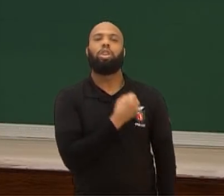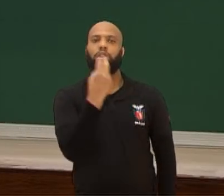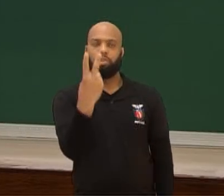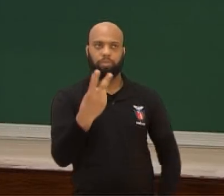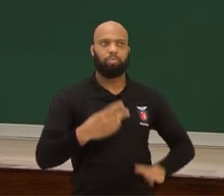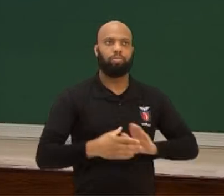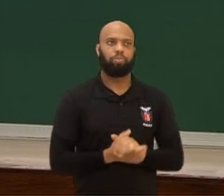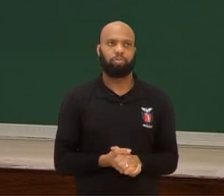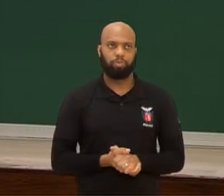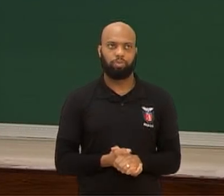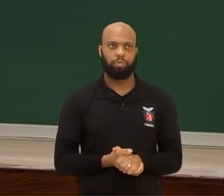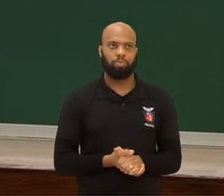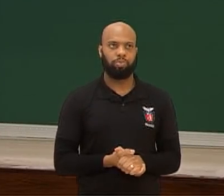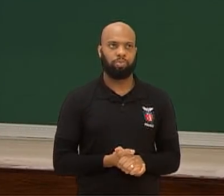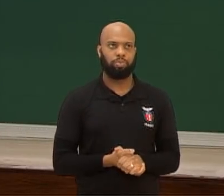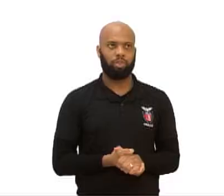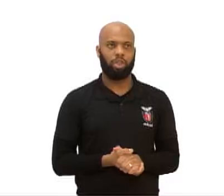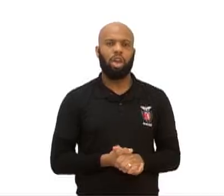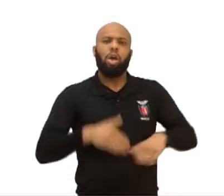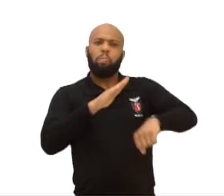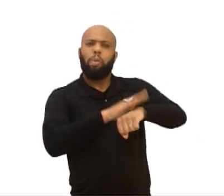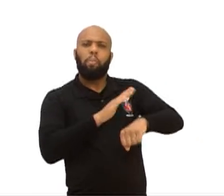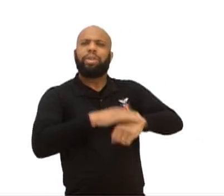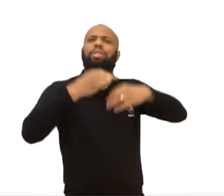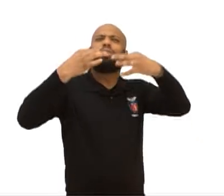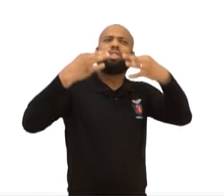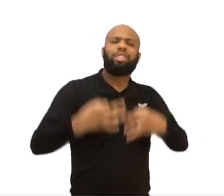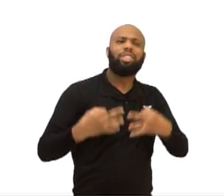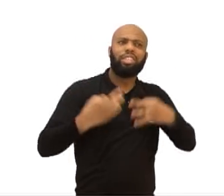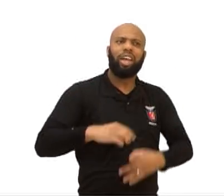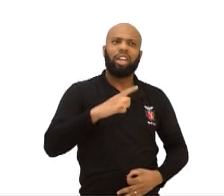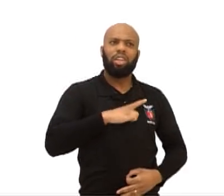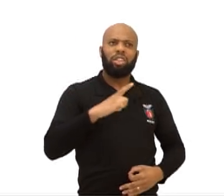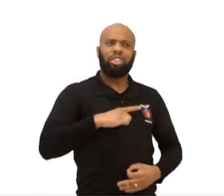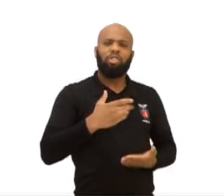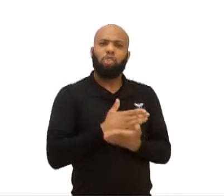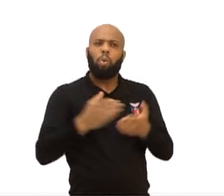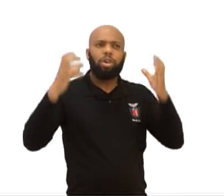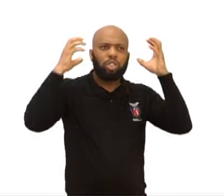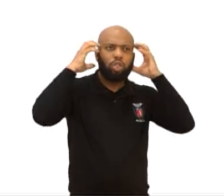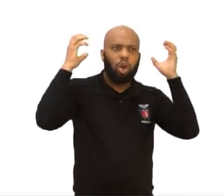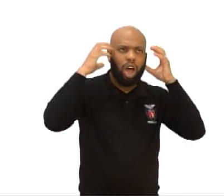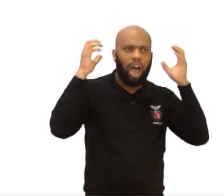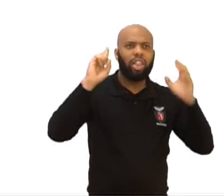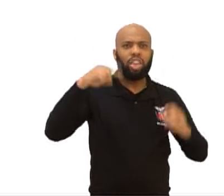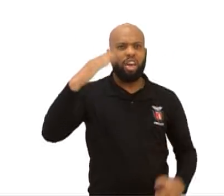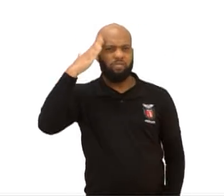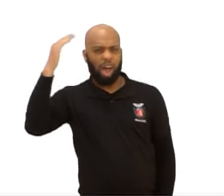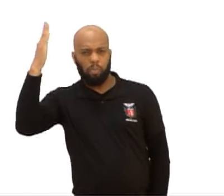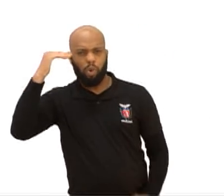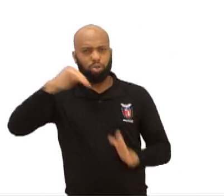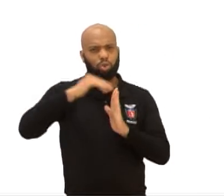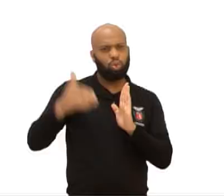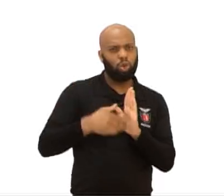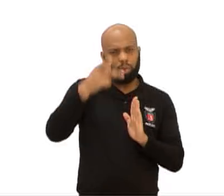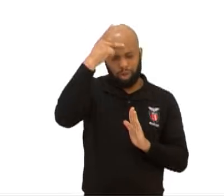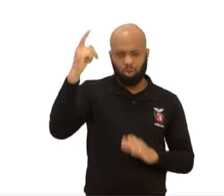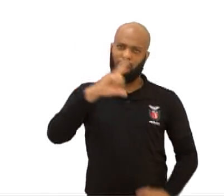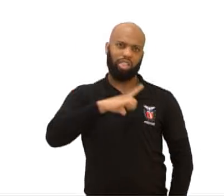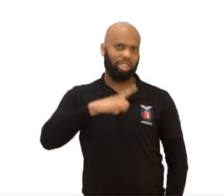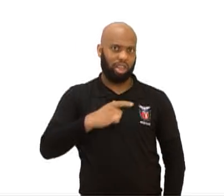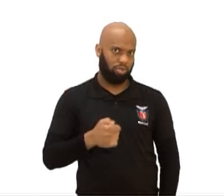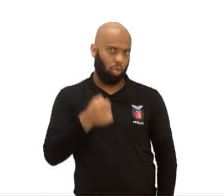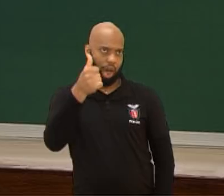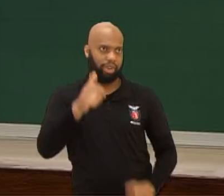Vamos para o nosso quiz número 2. Em qual momento os aparelhos de rádio se tornaram mais abundantes? Então,